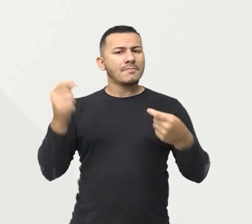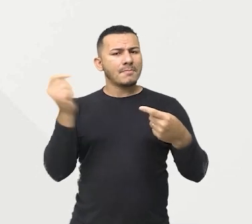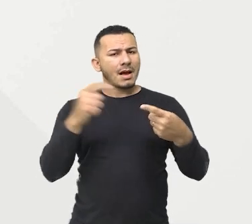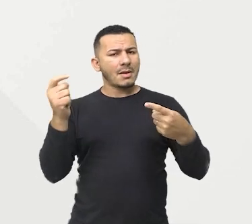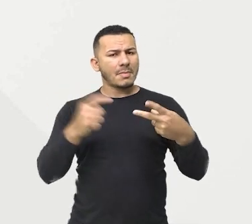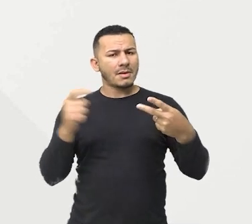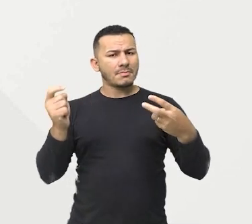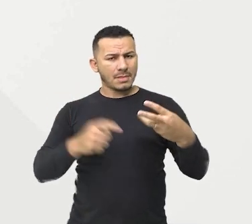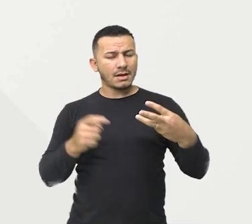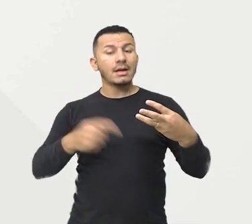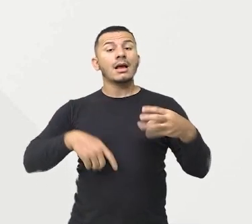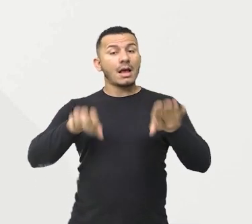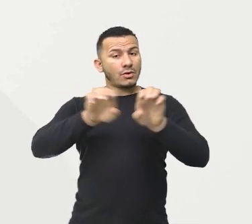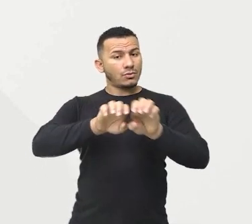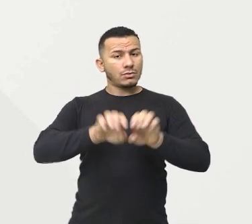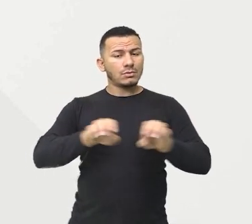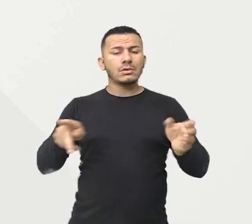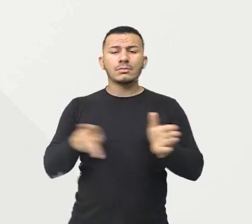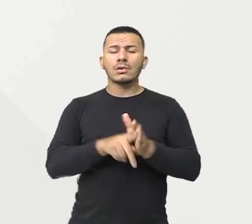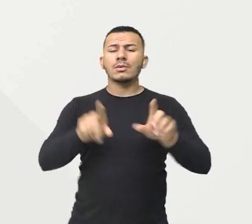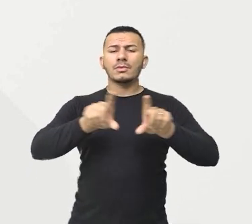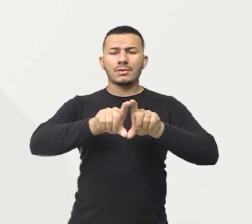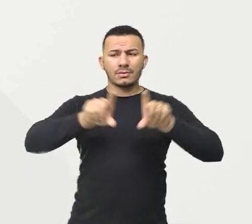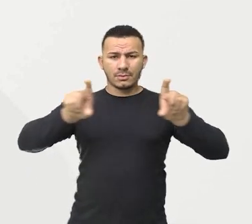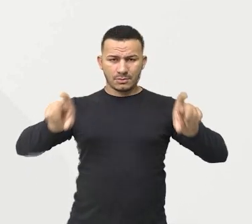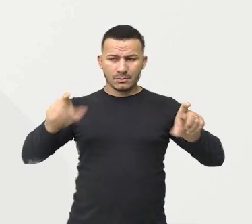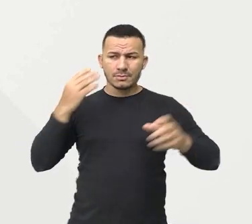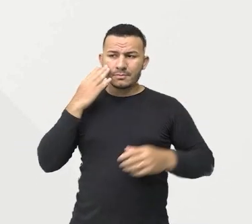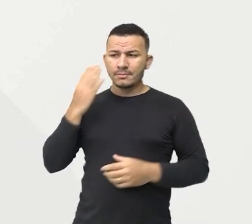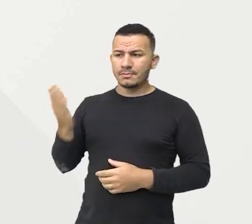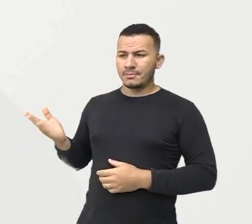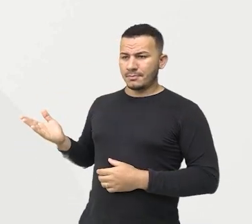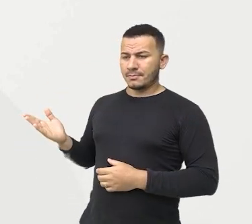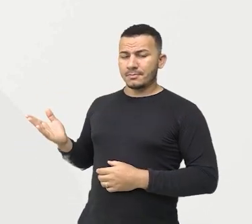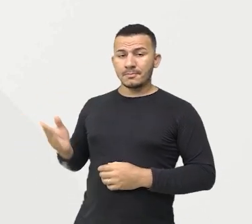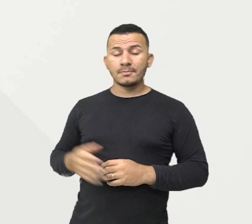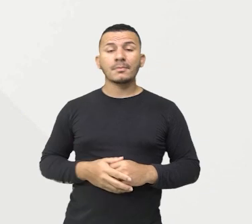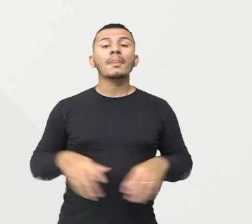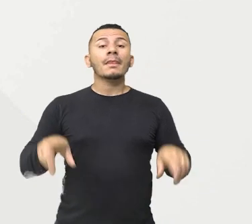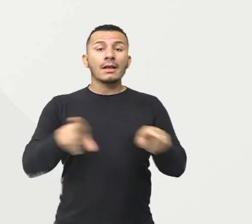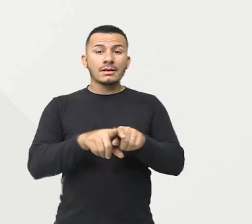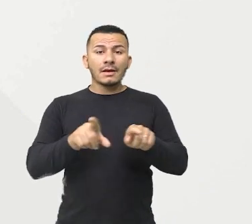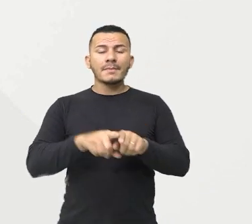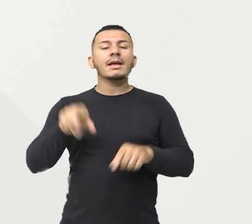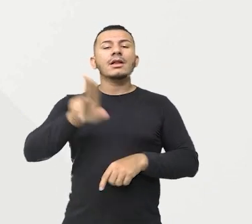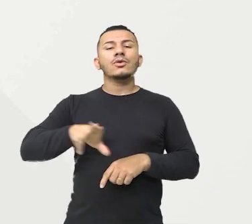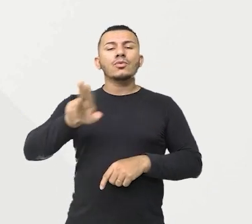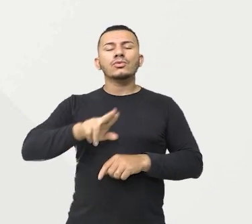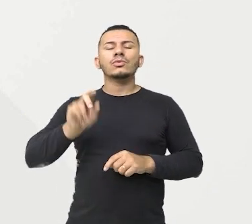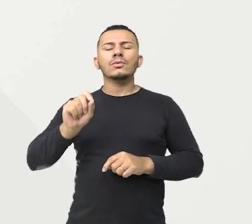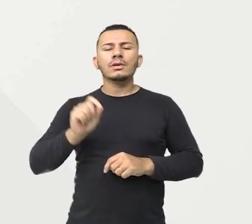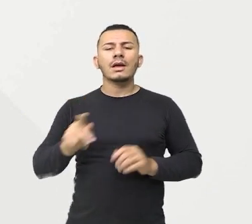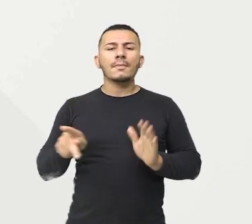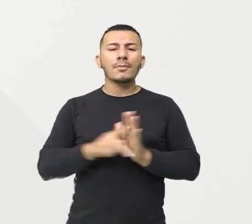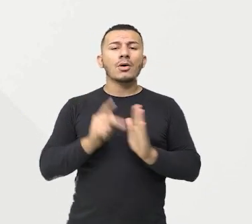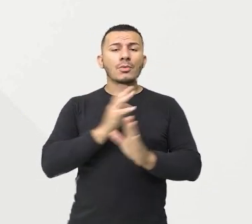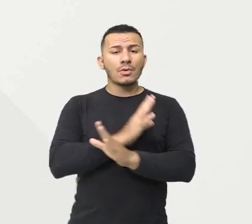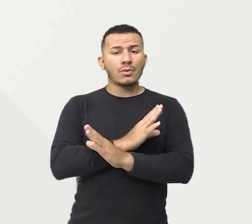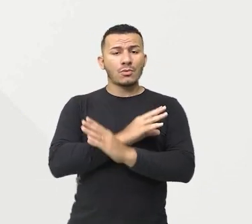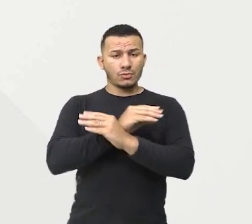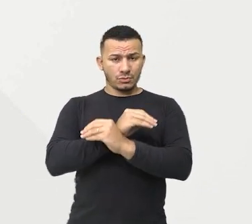é a estrutura desse parágrafo. Notem também que ele utiliza uma conjunçãozinha de explicação. Por